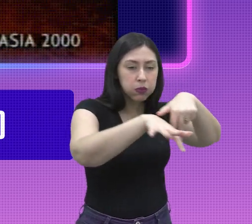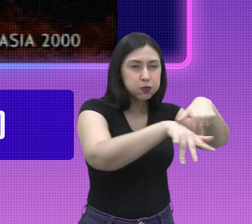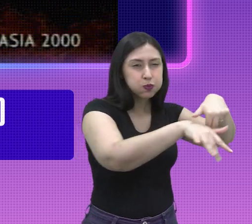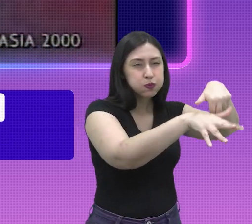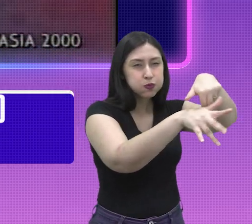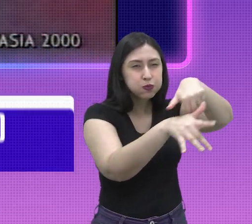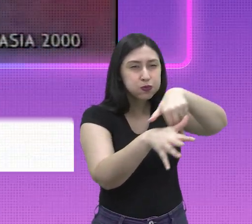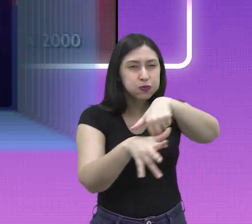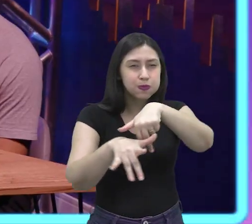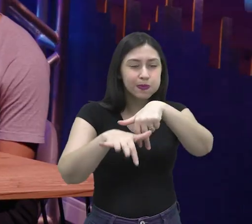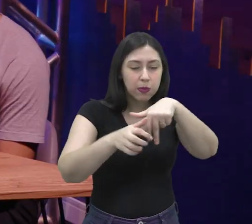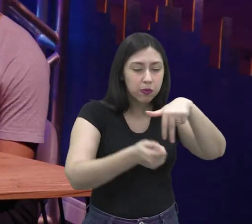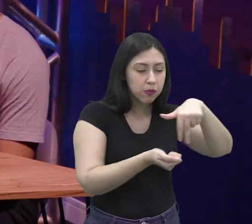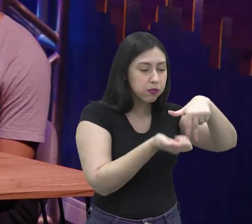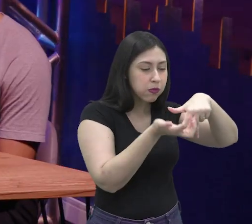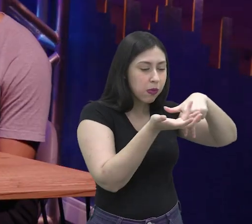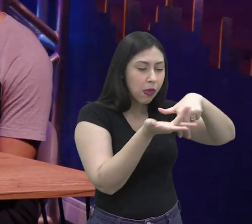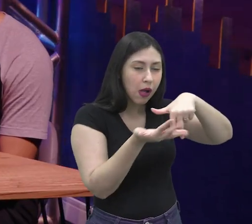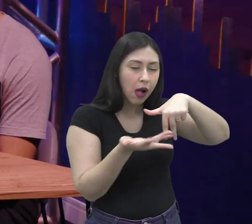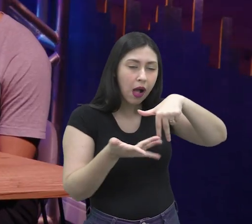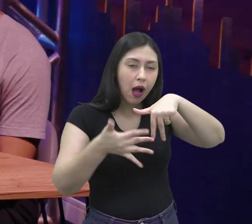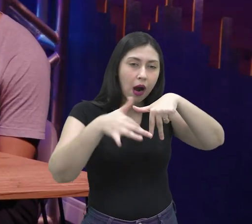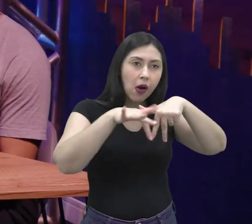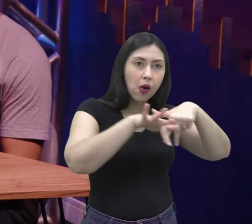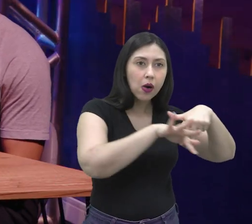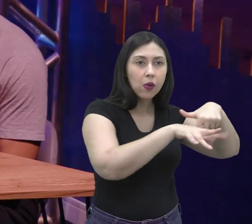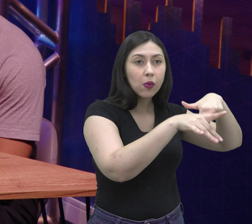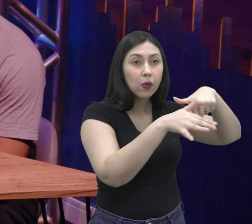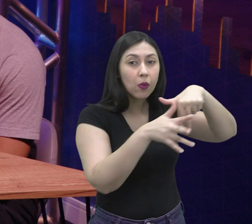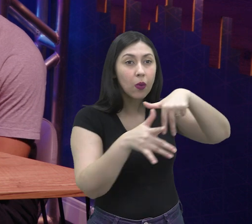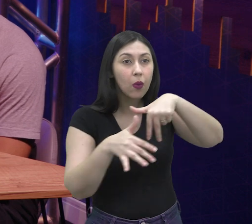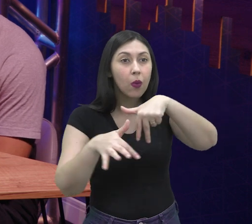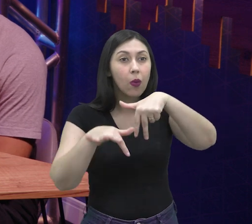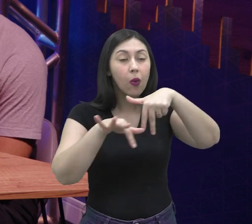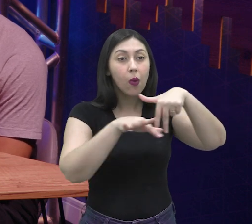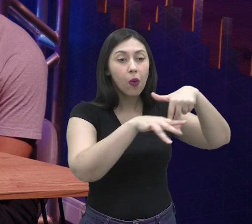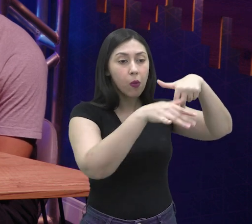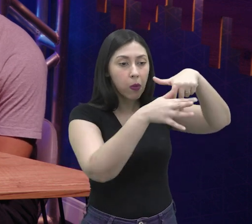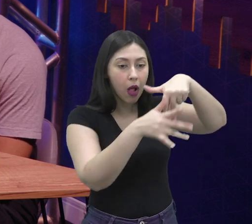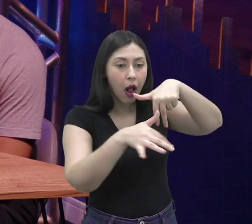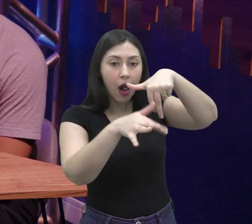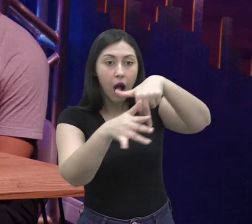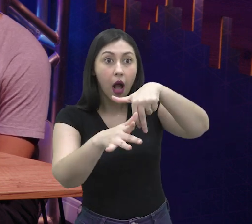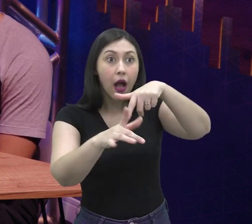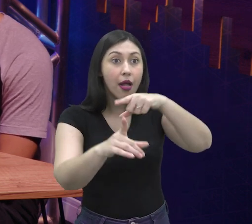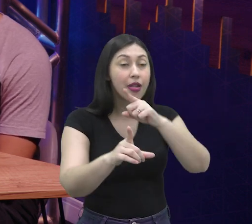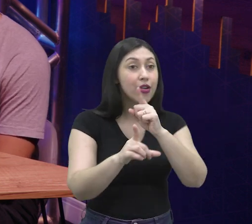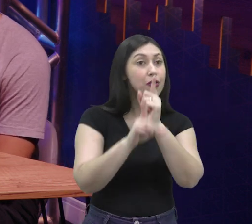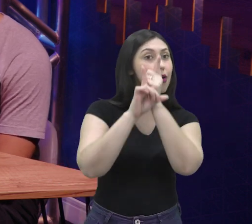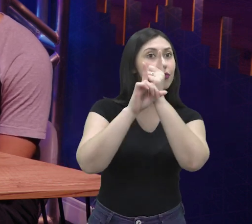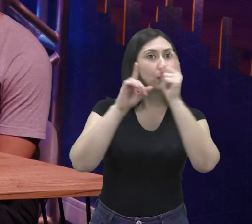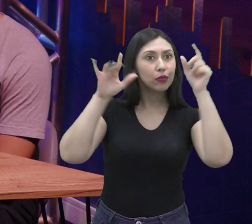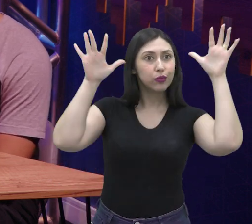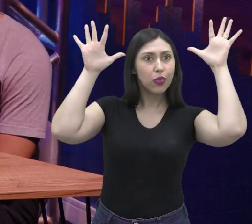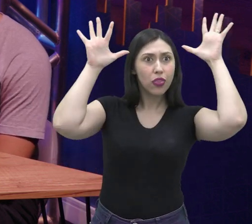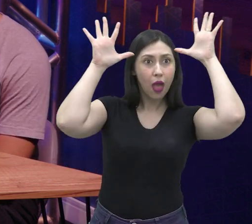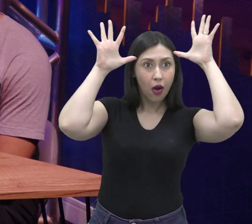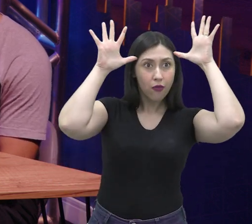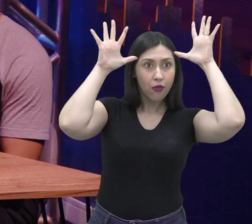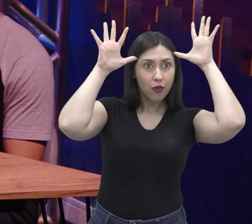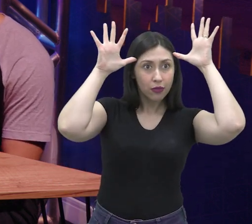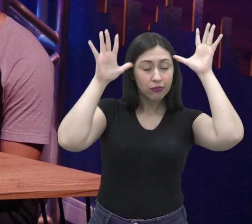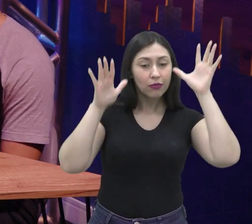água, né, assim, numa forma humana, mas sendo feita de água, e ela encontra com o cervo. E ali ela vai passeando junto